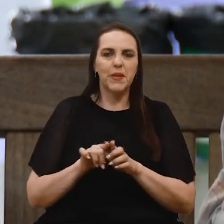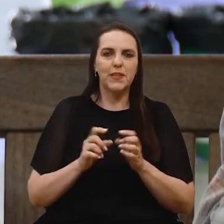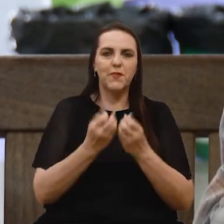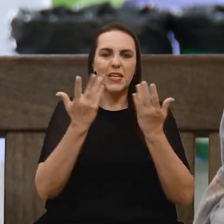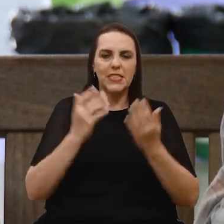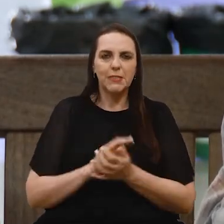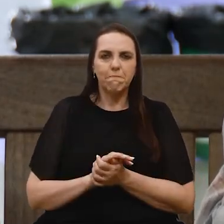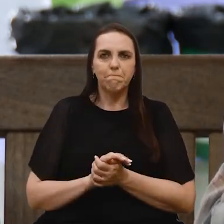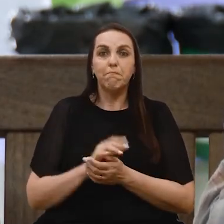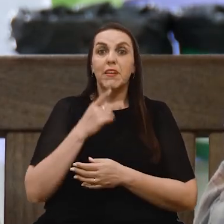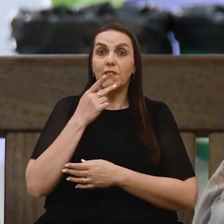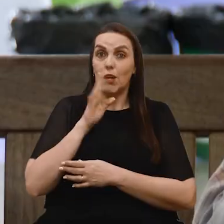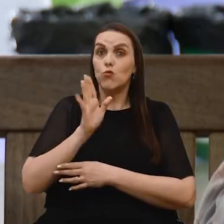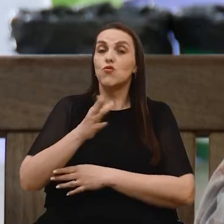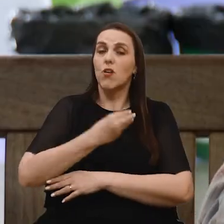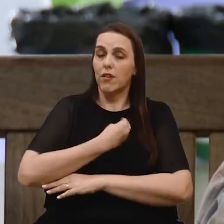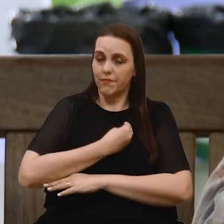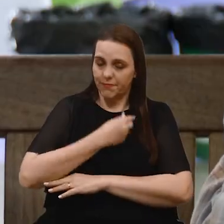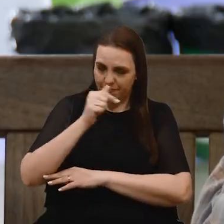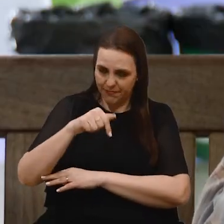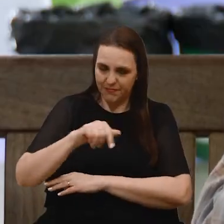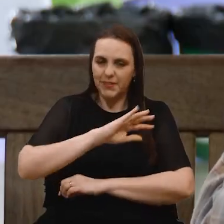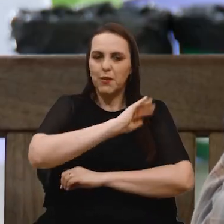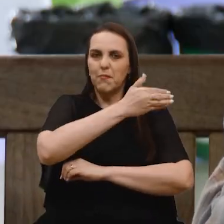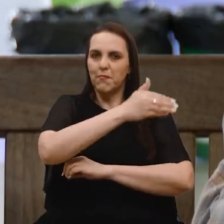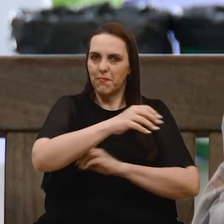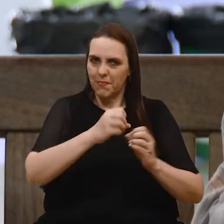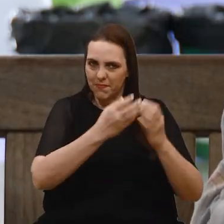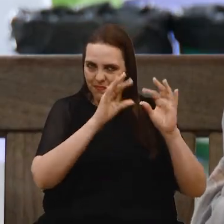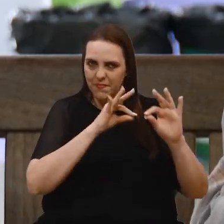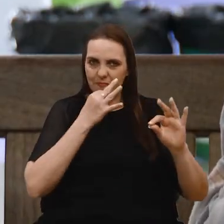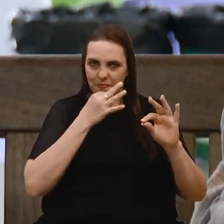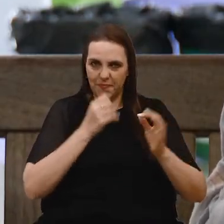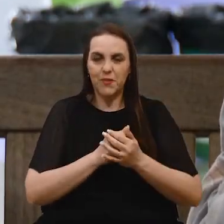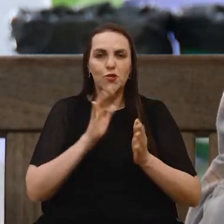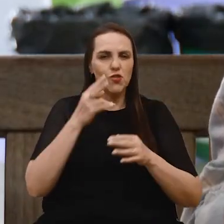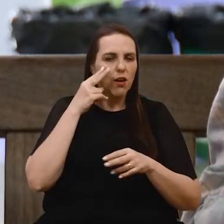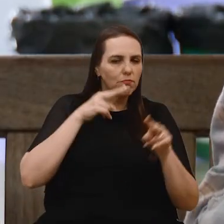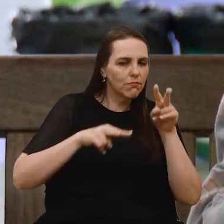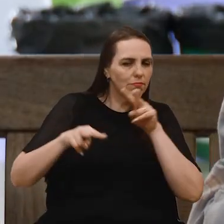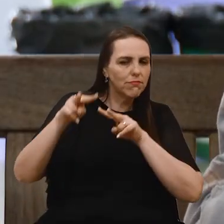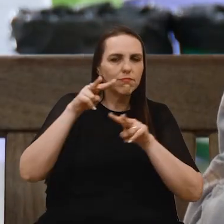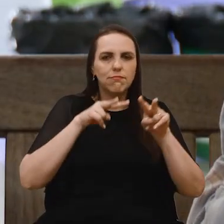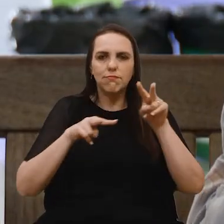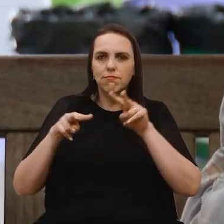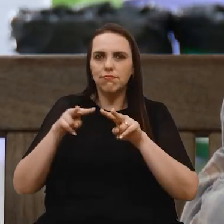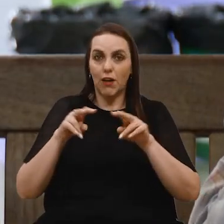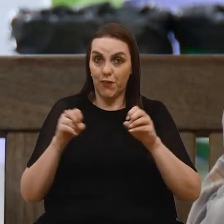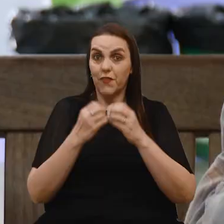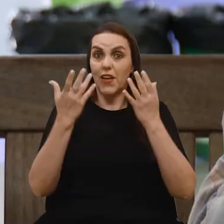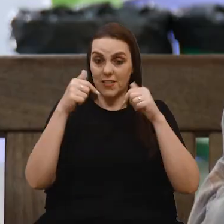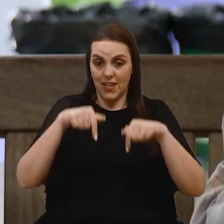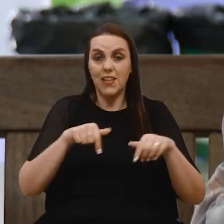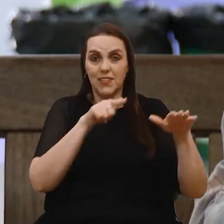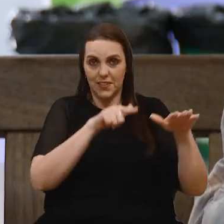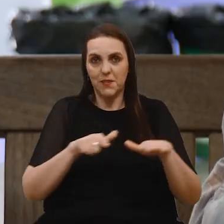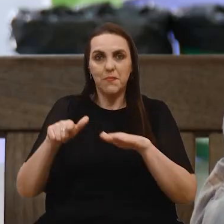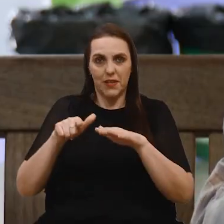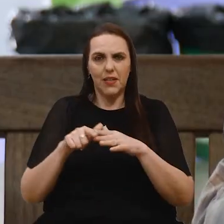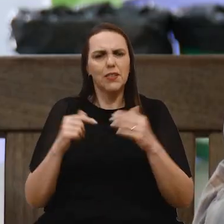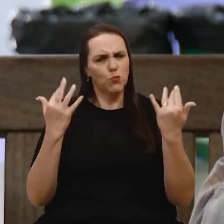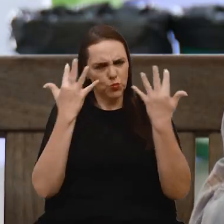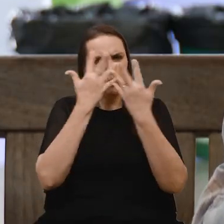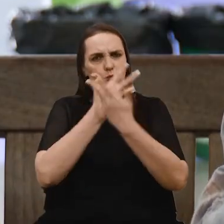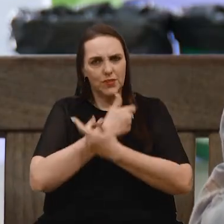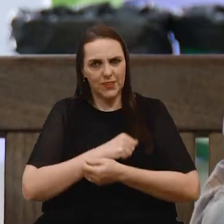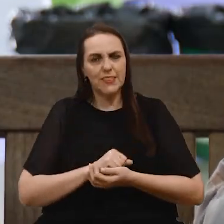festa. Dizer que eu já estive aqui nos pavilhões, já estive dando uma olhada na festa nessa semana, então